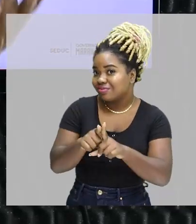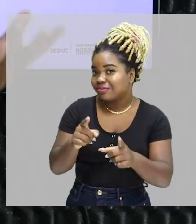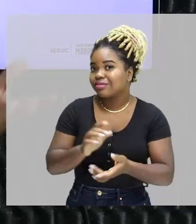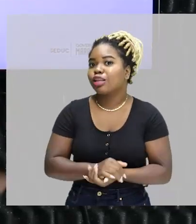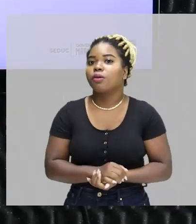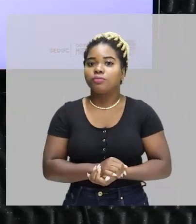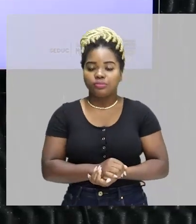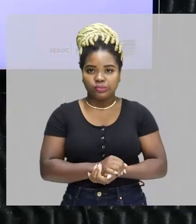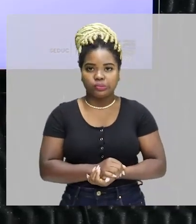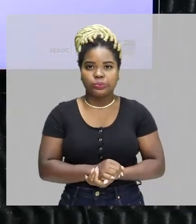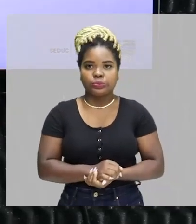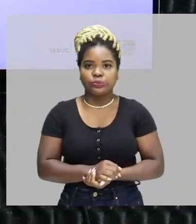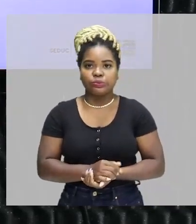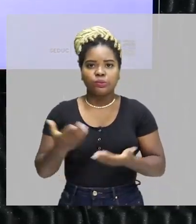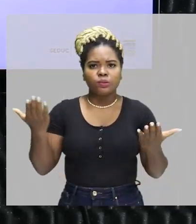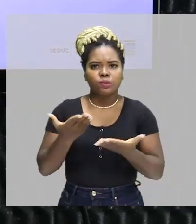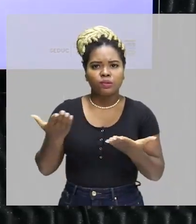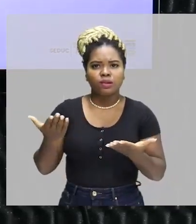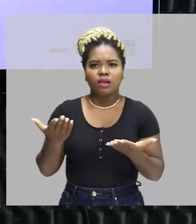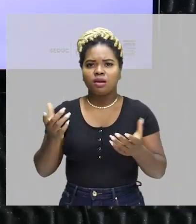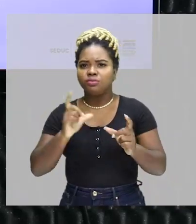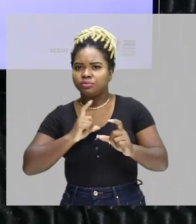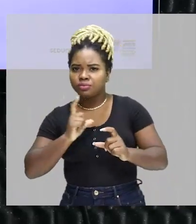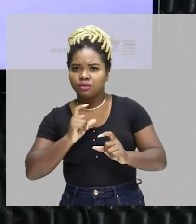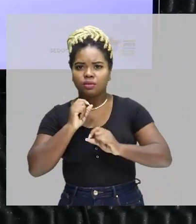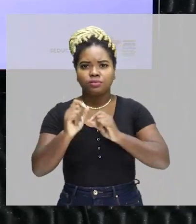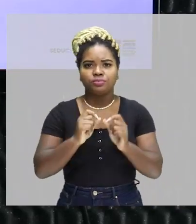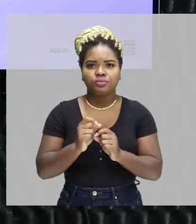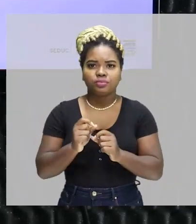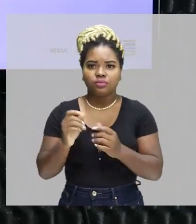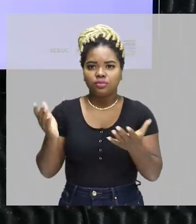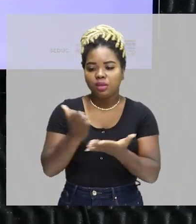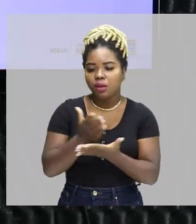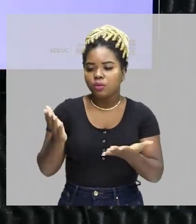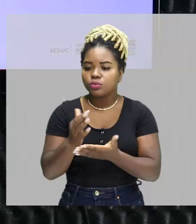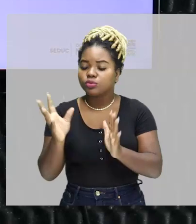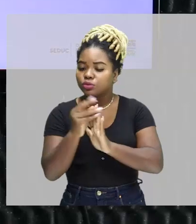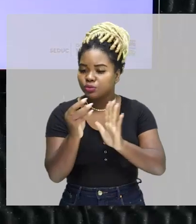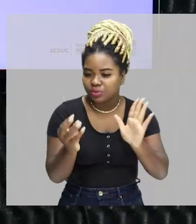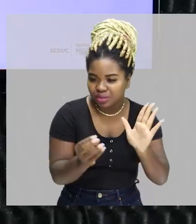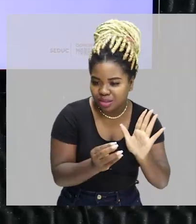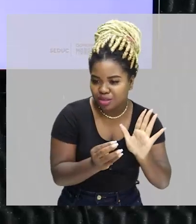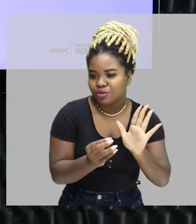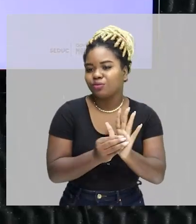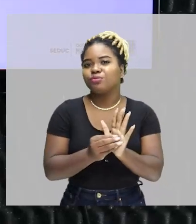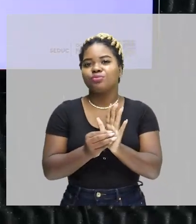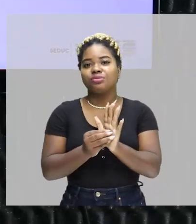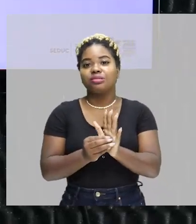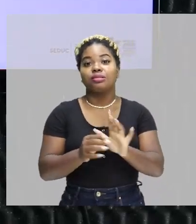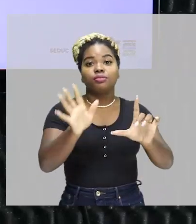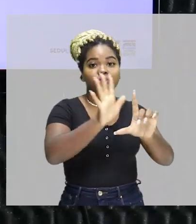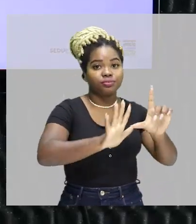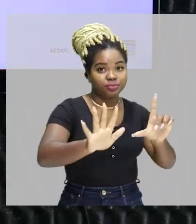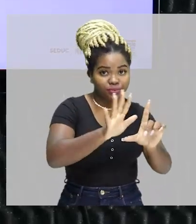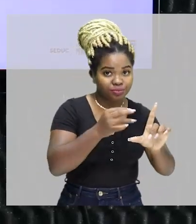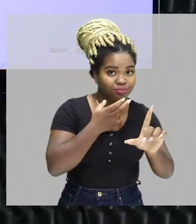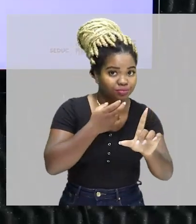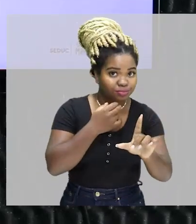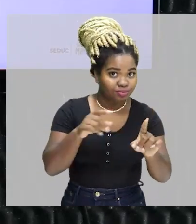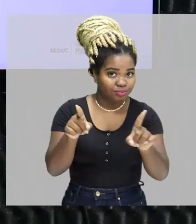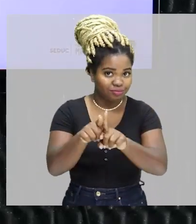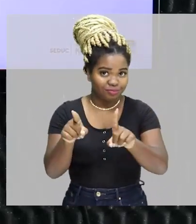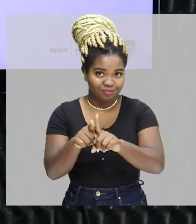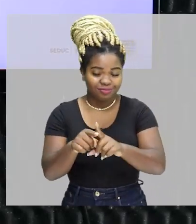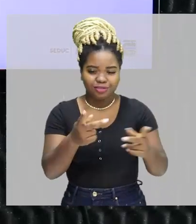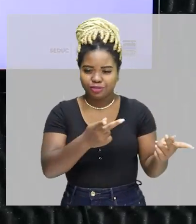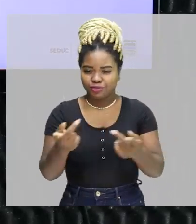você vai relembrar. E aí você vai na plataforma Gonçalves Dias, tem muito conteúdo bacana, eu te convido a estar conosco sempre, e lá no nosso